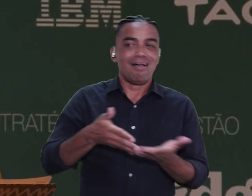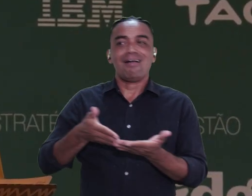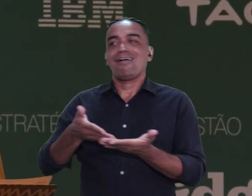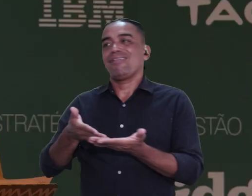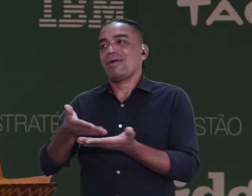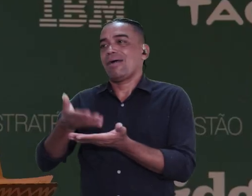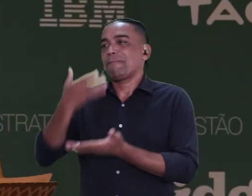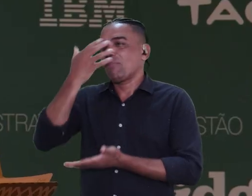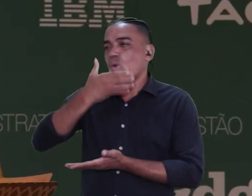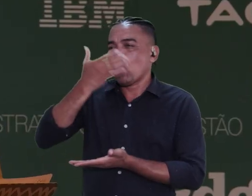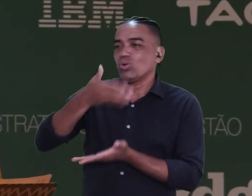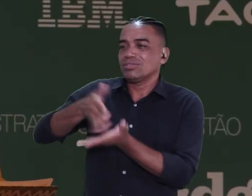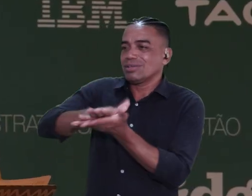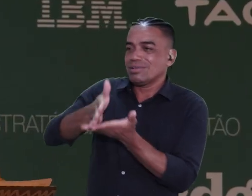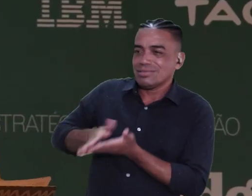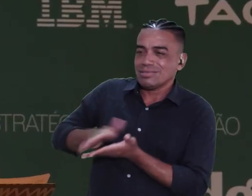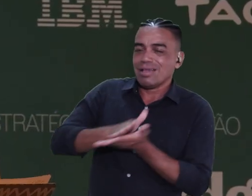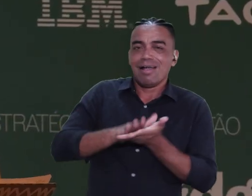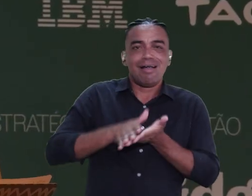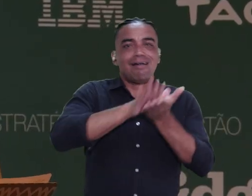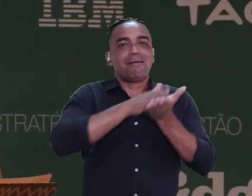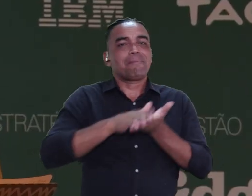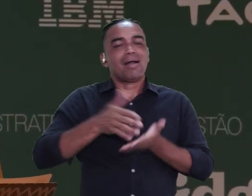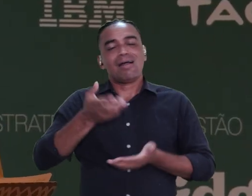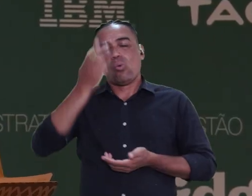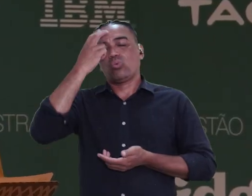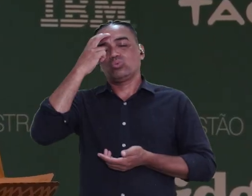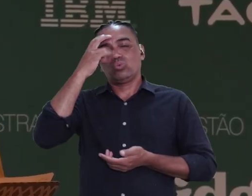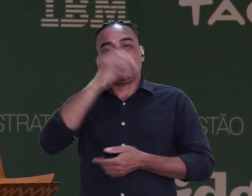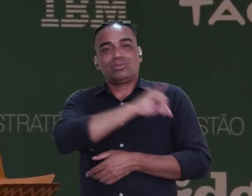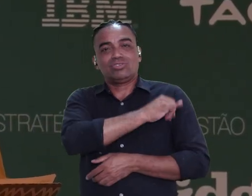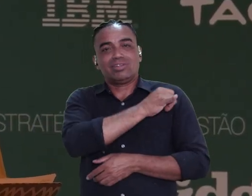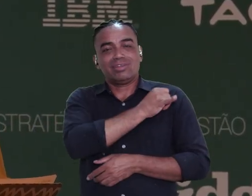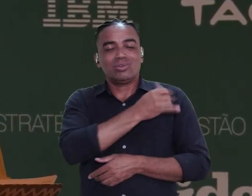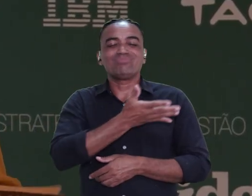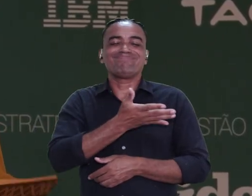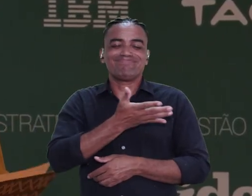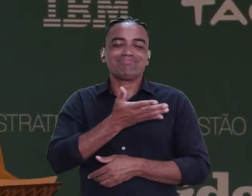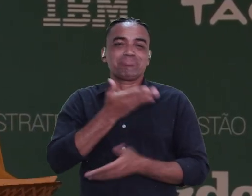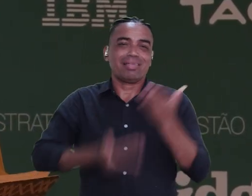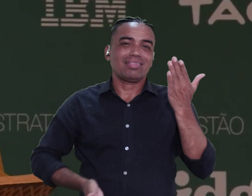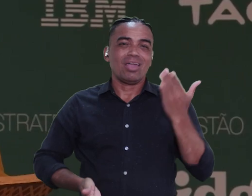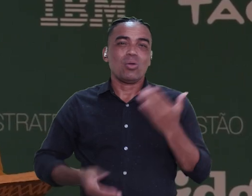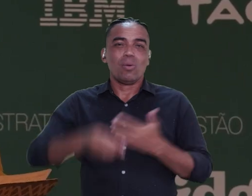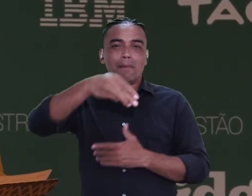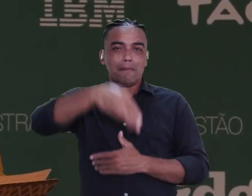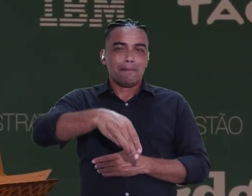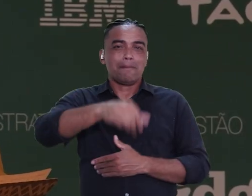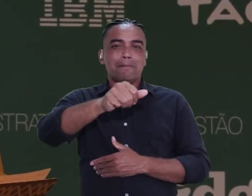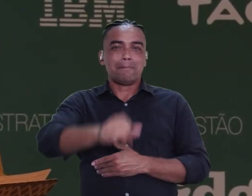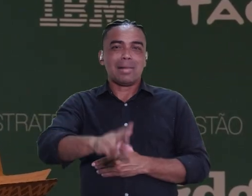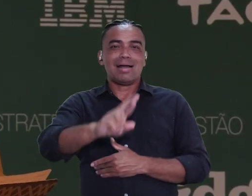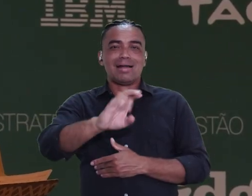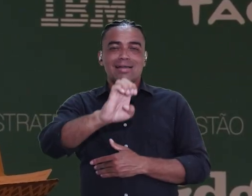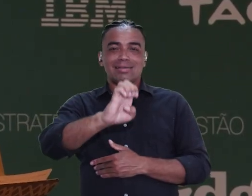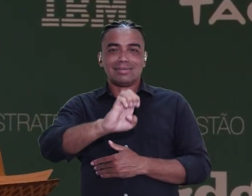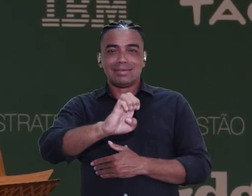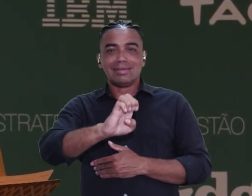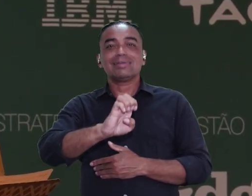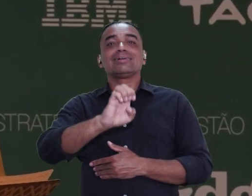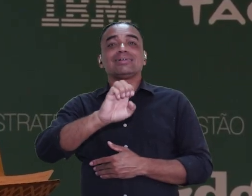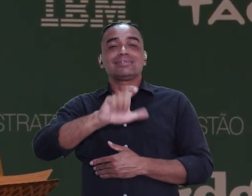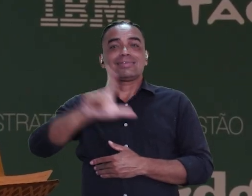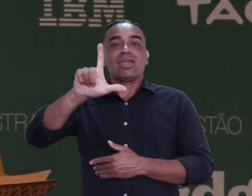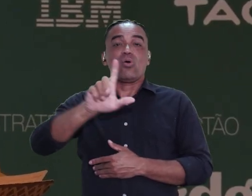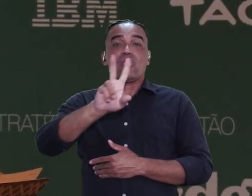a cultura do Rio de Janeiro, do Brasil. Marceu Vieira. O Pedro Bial, numa